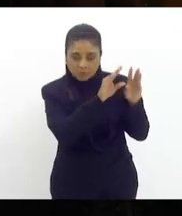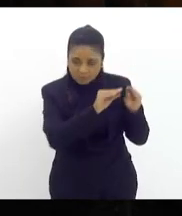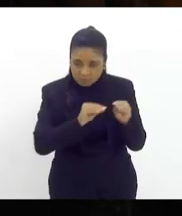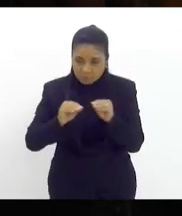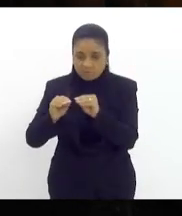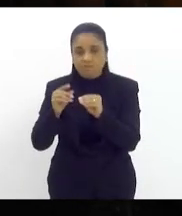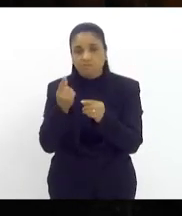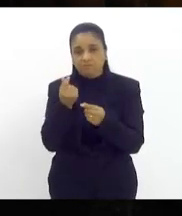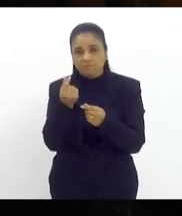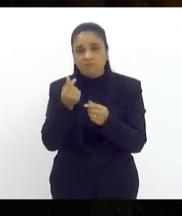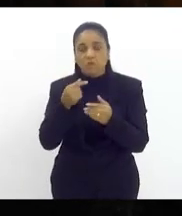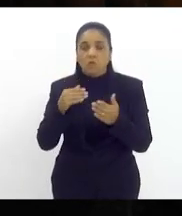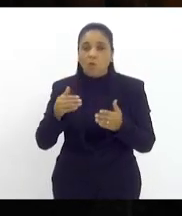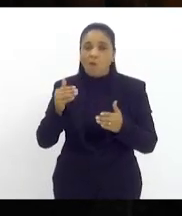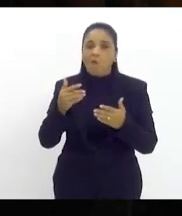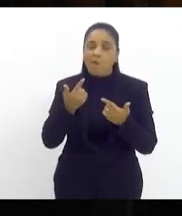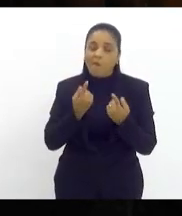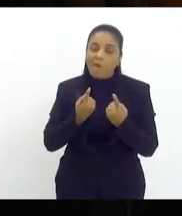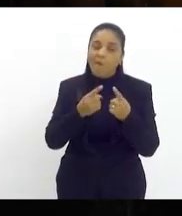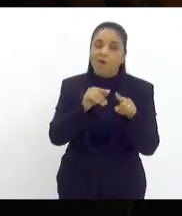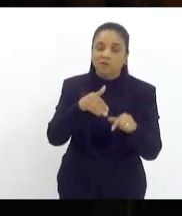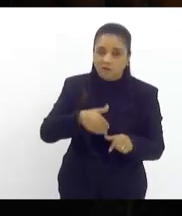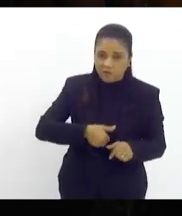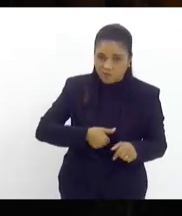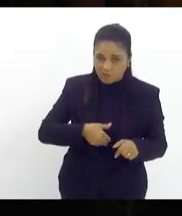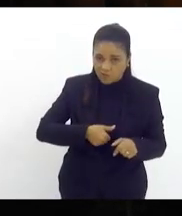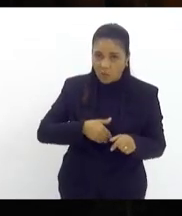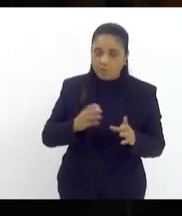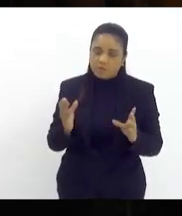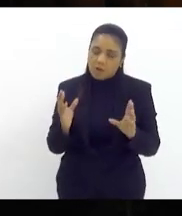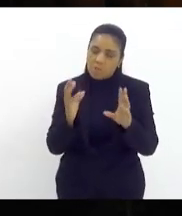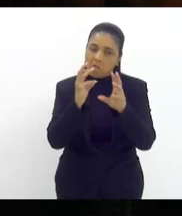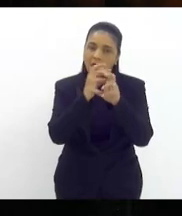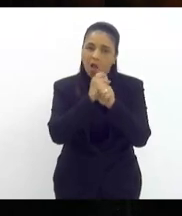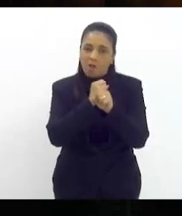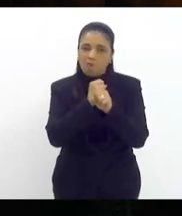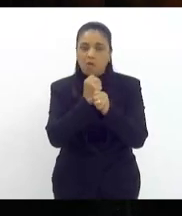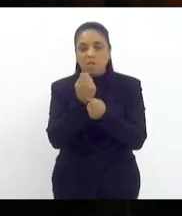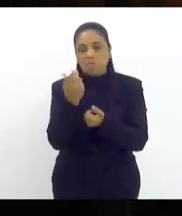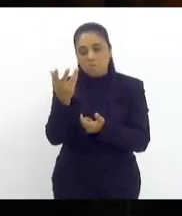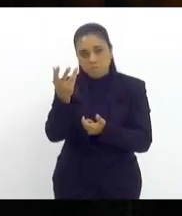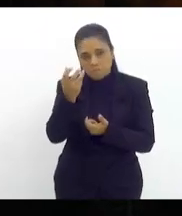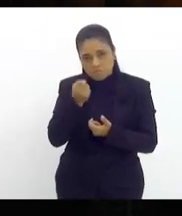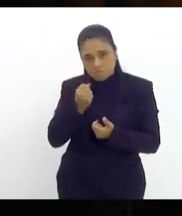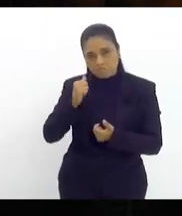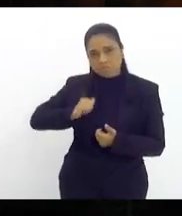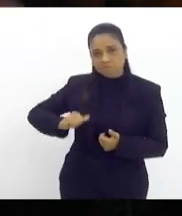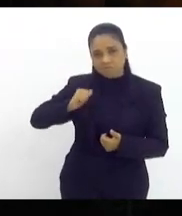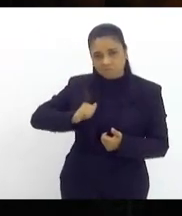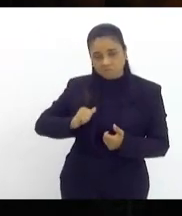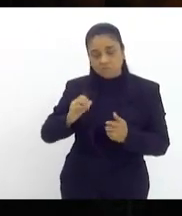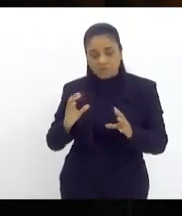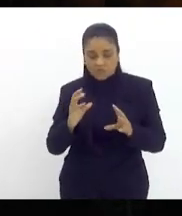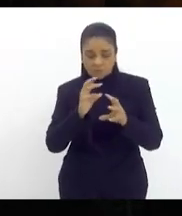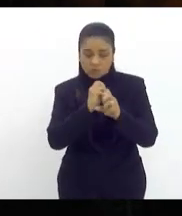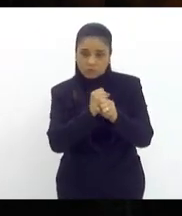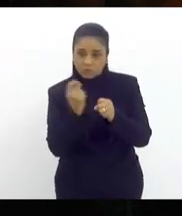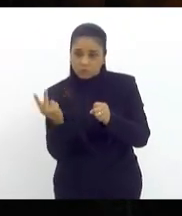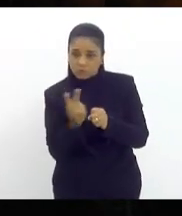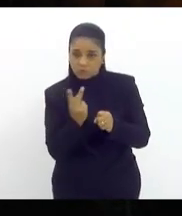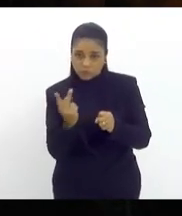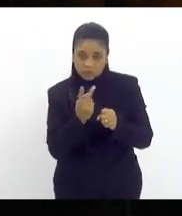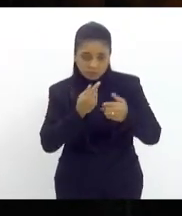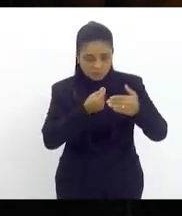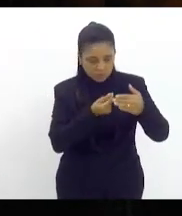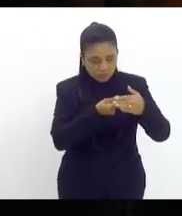renda de combate à fome ao qual é possível acumular o beneficiário do Bolsa Família com esses programas municipais então eu não